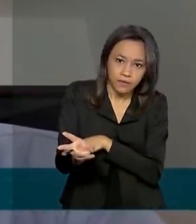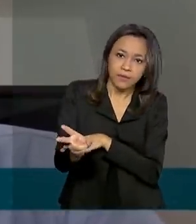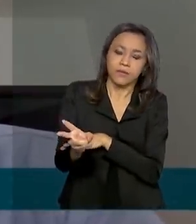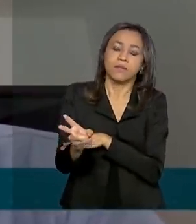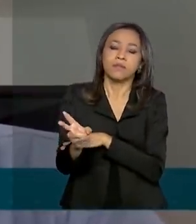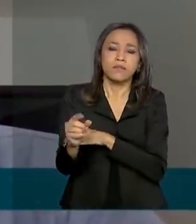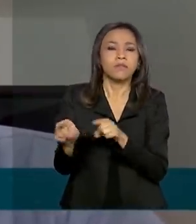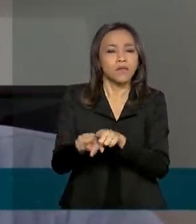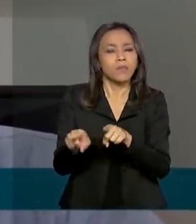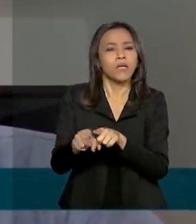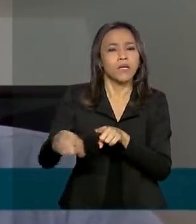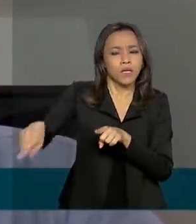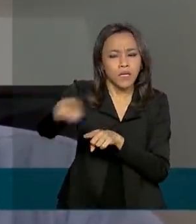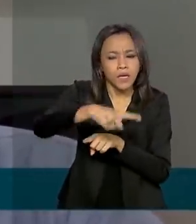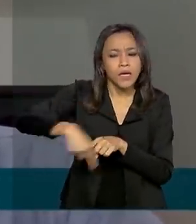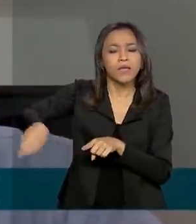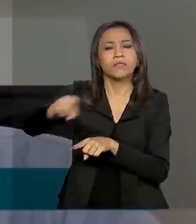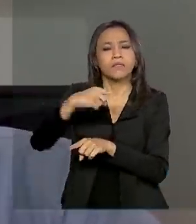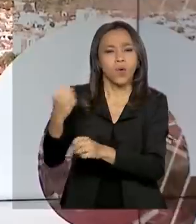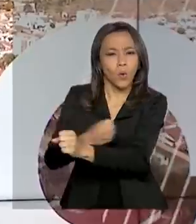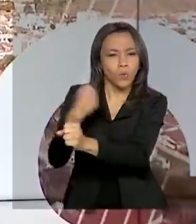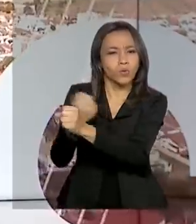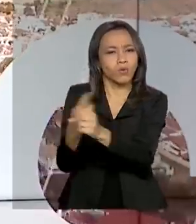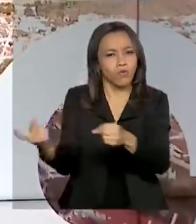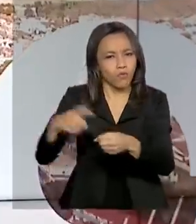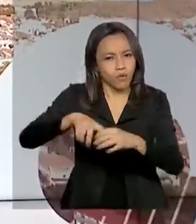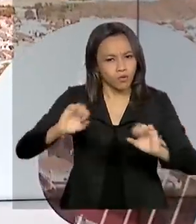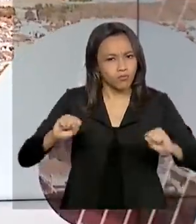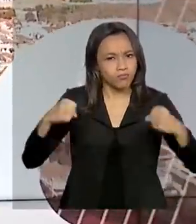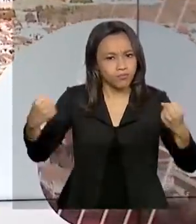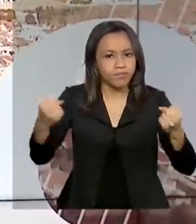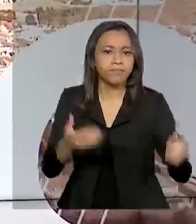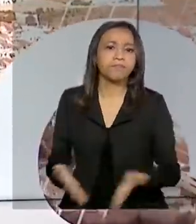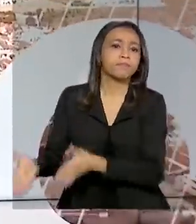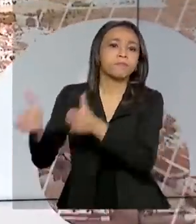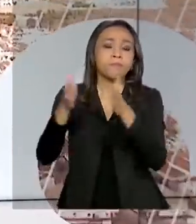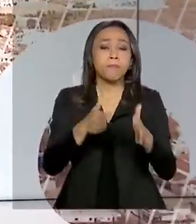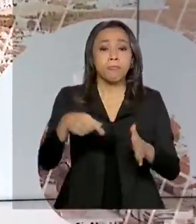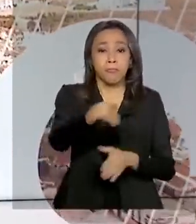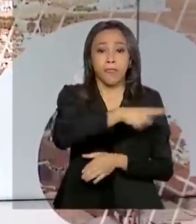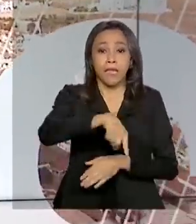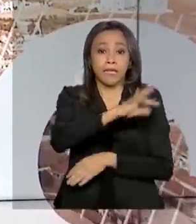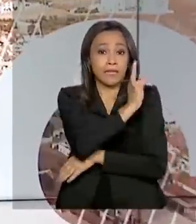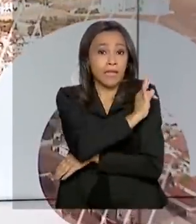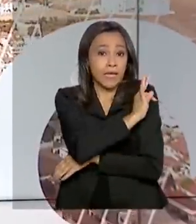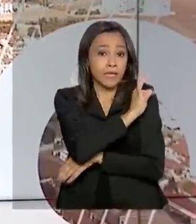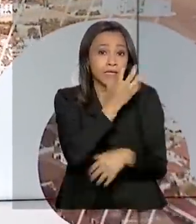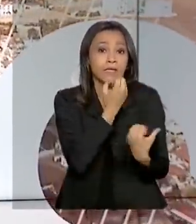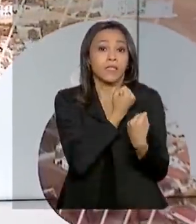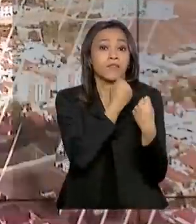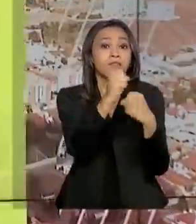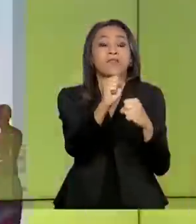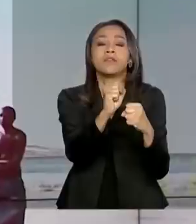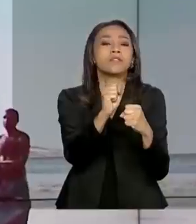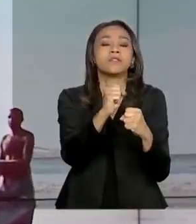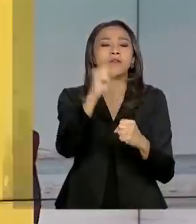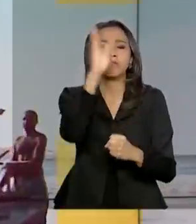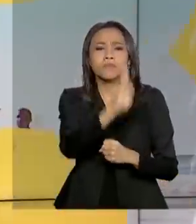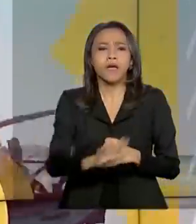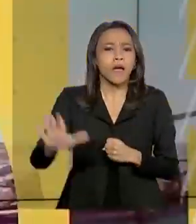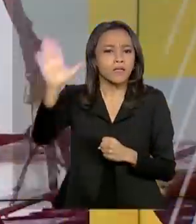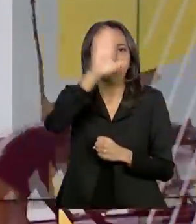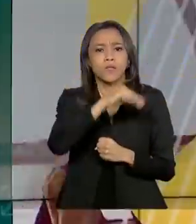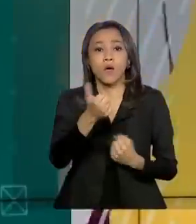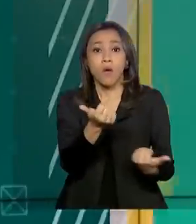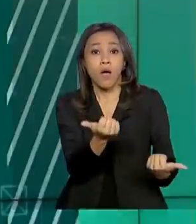trazer a construção para um número positivo. Técnicos da Defesa Civil Nacional auxiliam nos trabalhos de